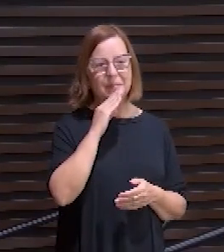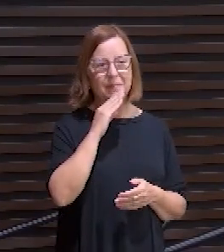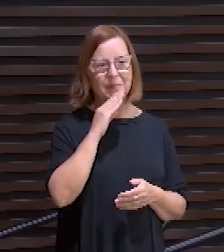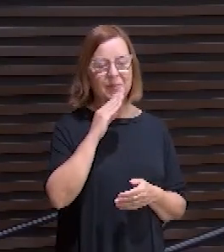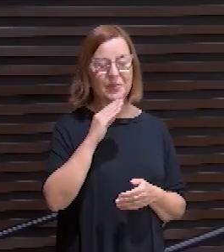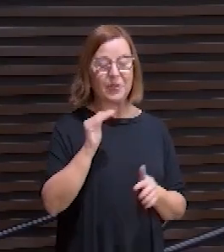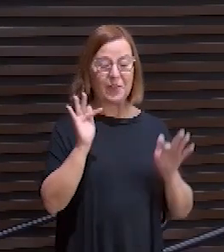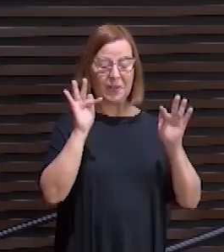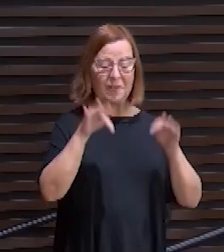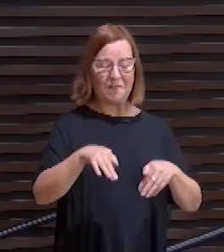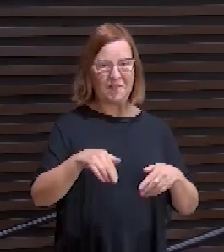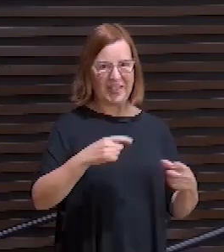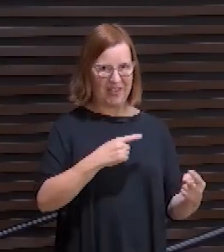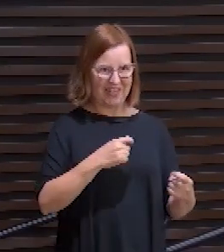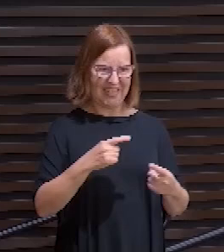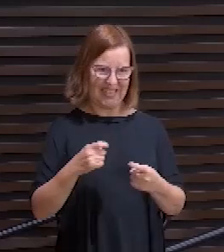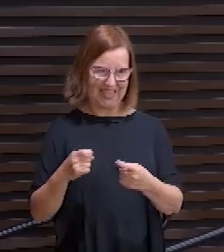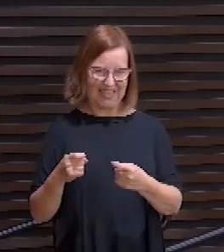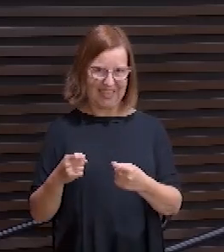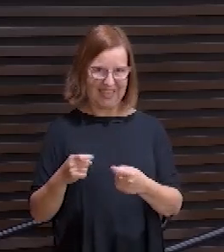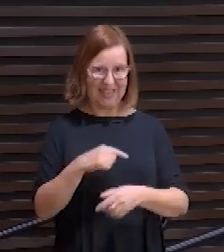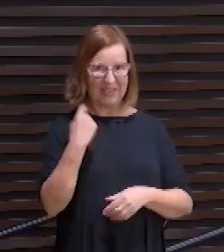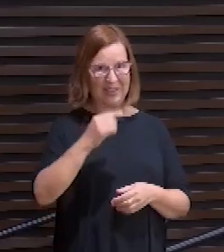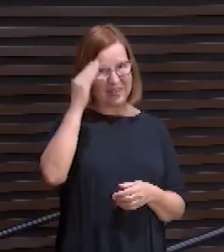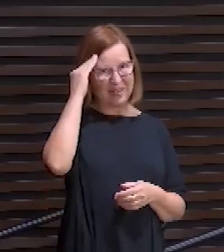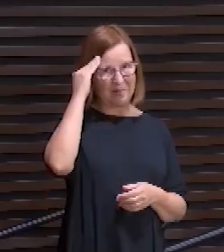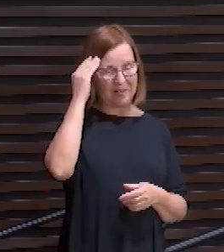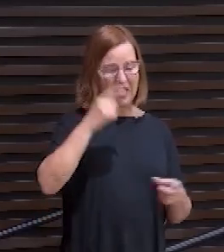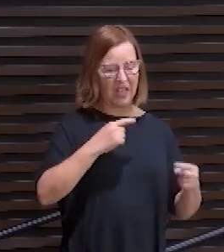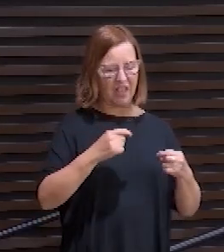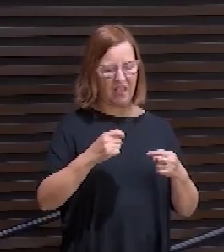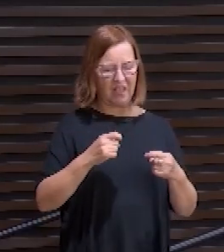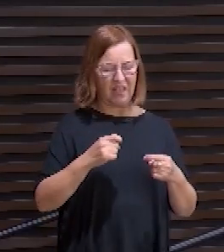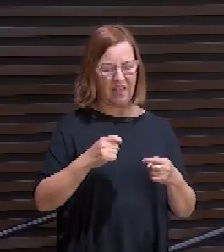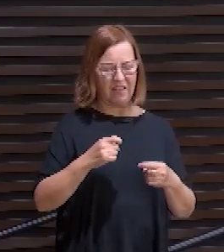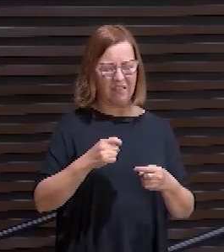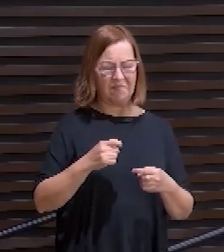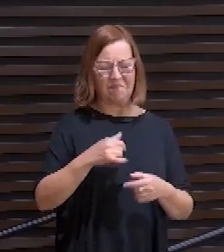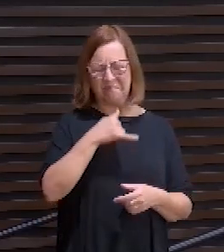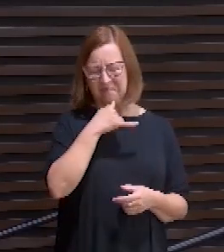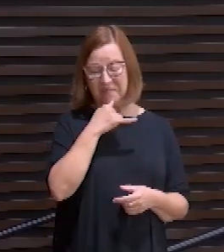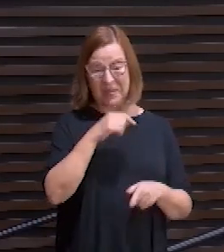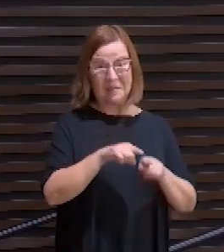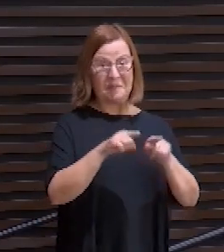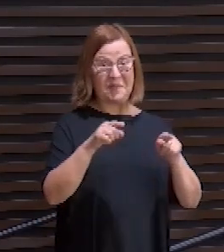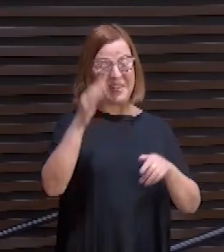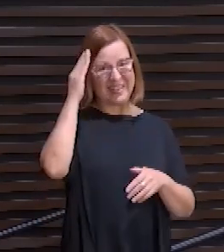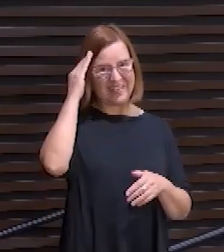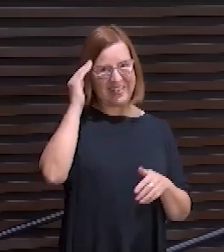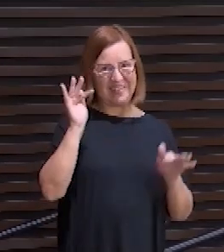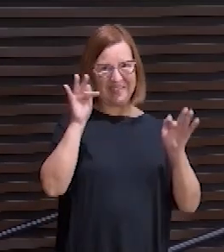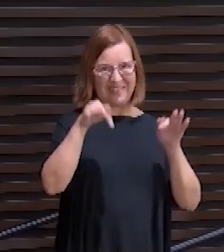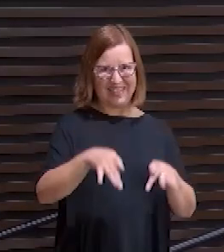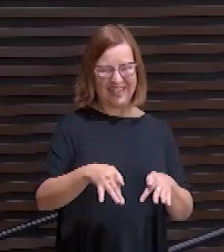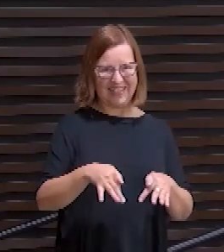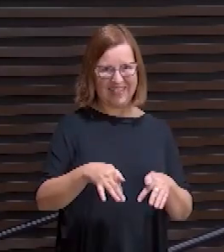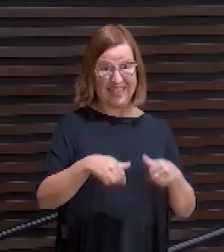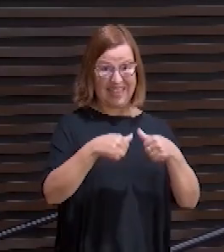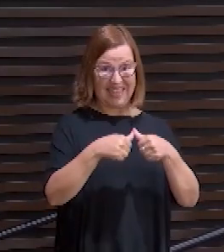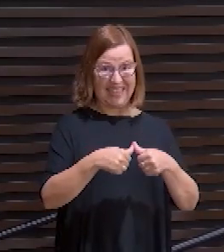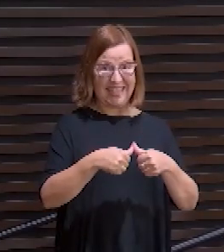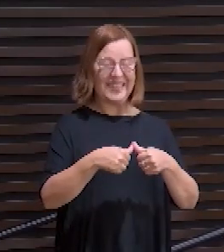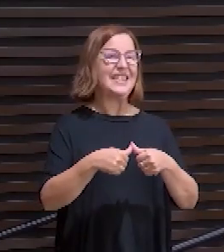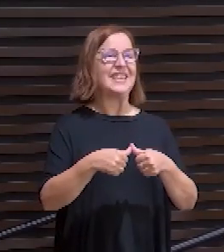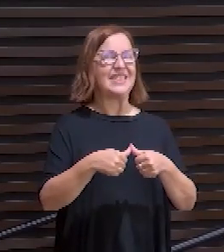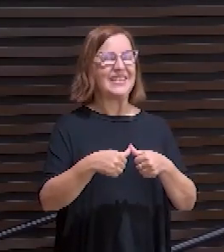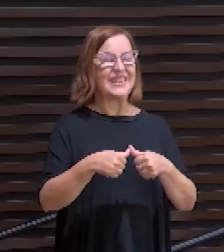que a guerra é árdua, mas nós sabemos o seu final. E nisso está a esperança do povo de